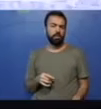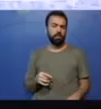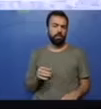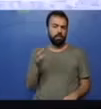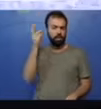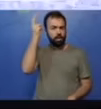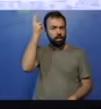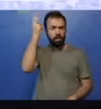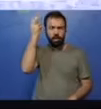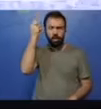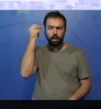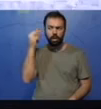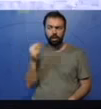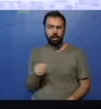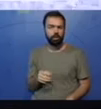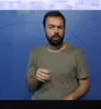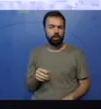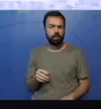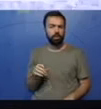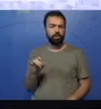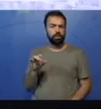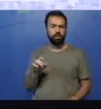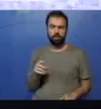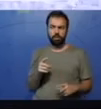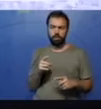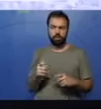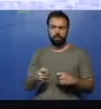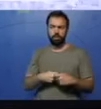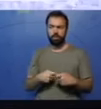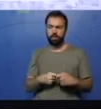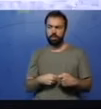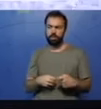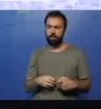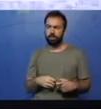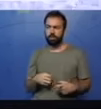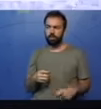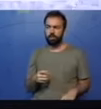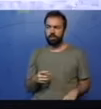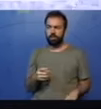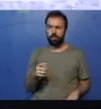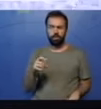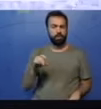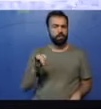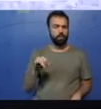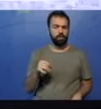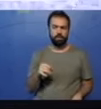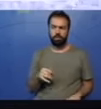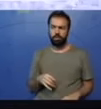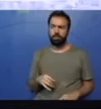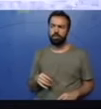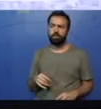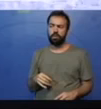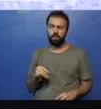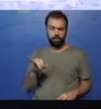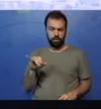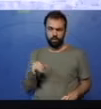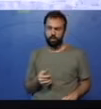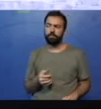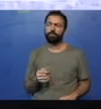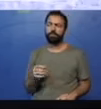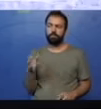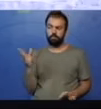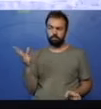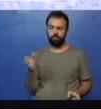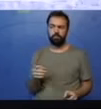esse motivo, eles produzem filhotes. O macho seria o bardoto e a fêmea desse cruzamento é a bardota.